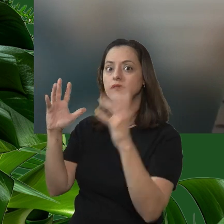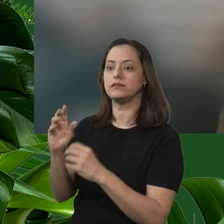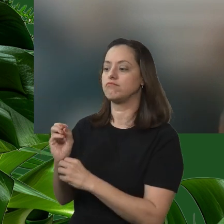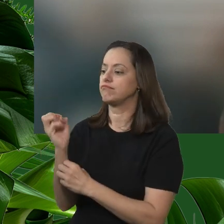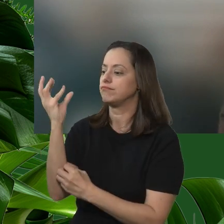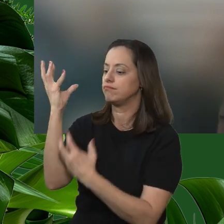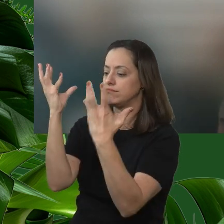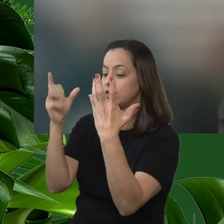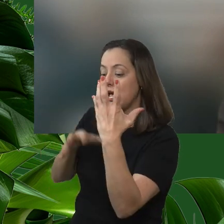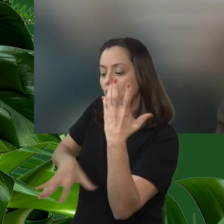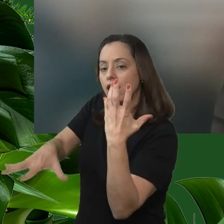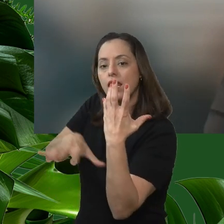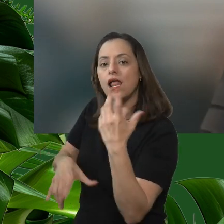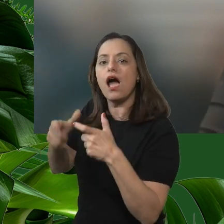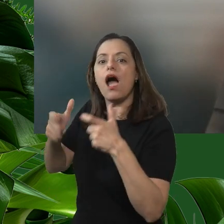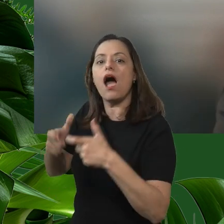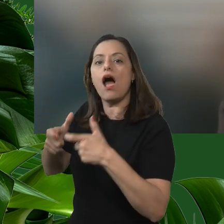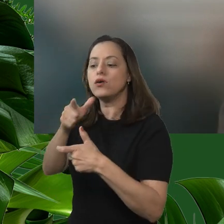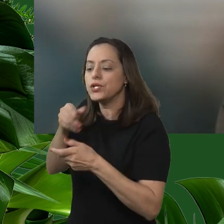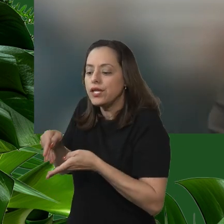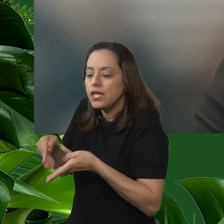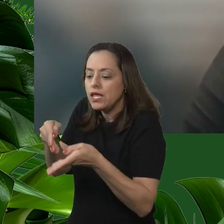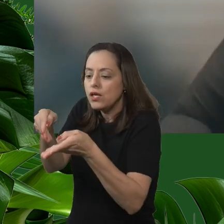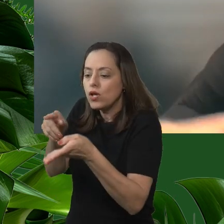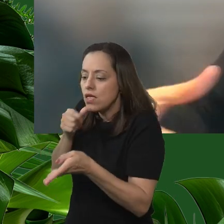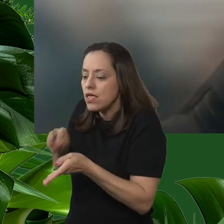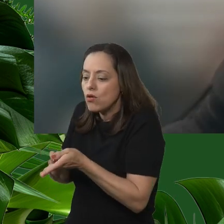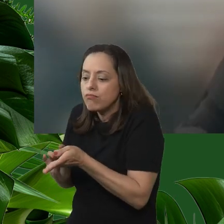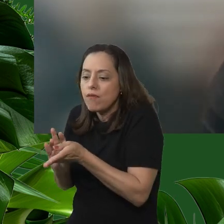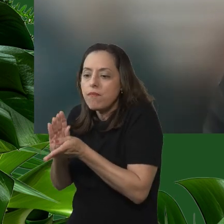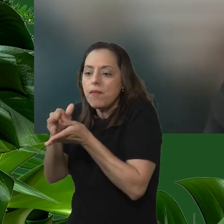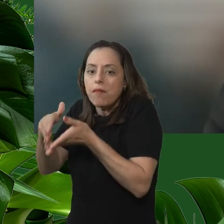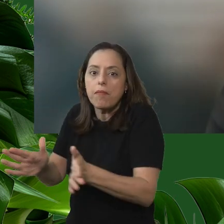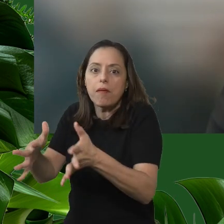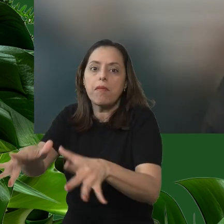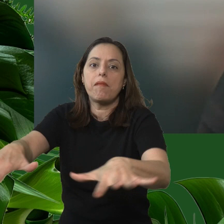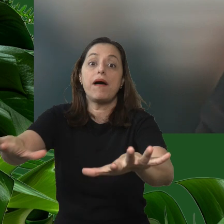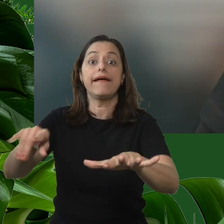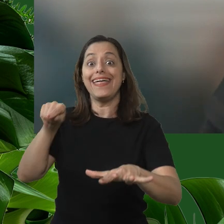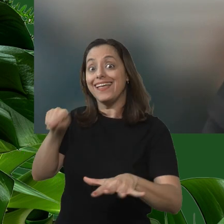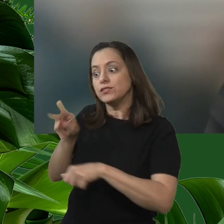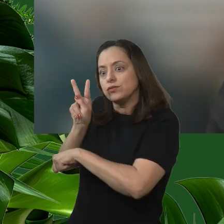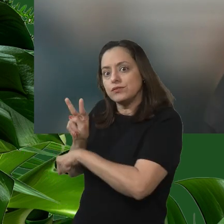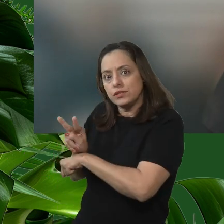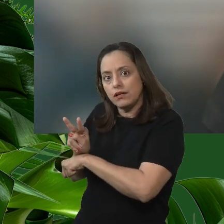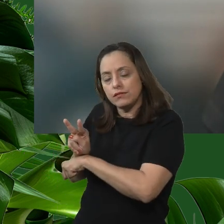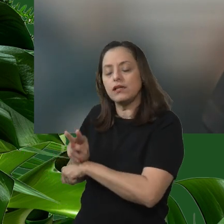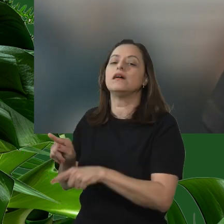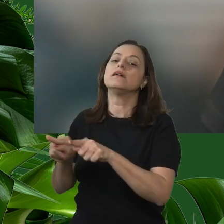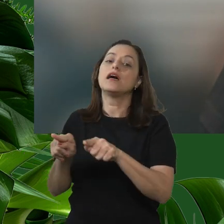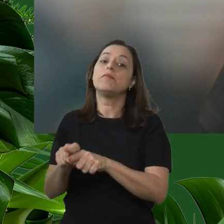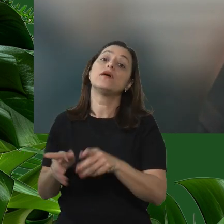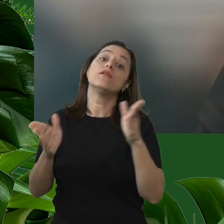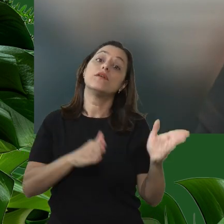bacias, desses mananciais que fornecem água, onde nascem os rios que fornecem água para as grandes regiões metropolitanas. E também olhando muito